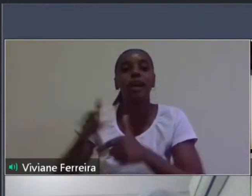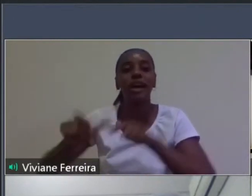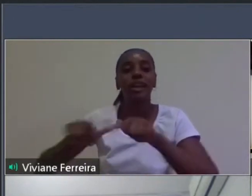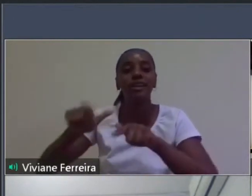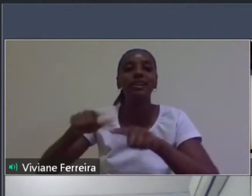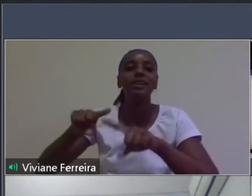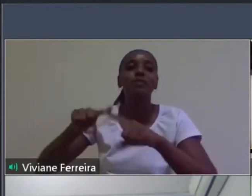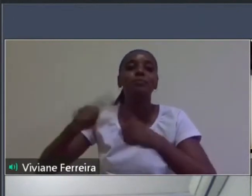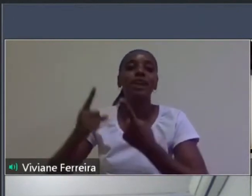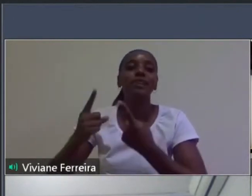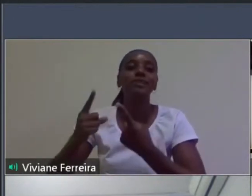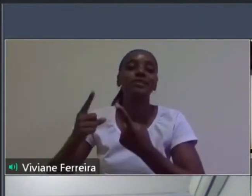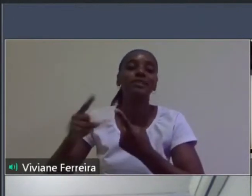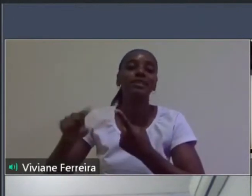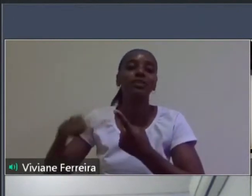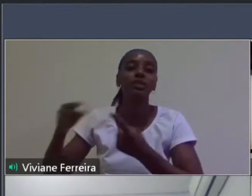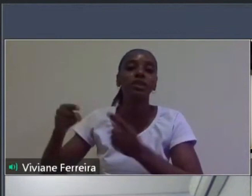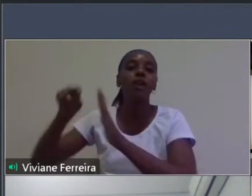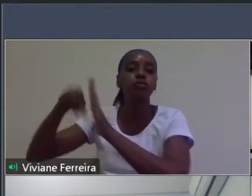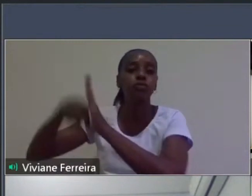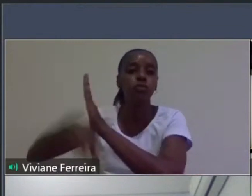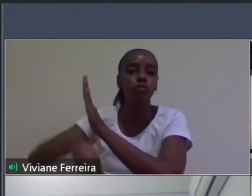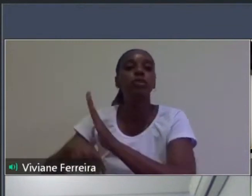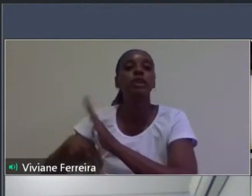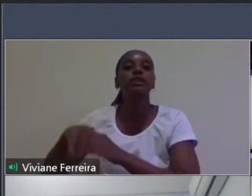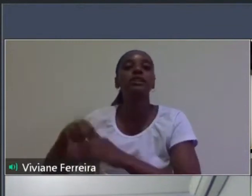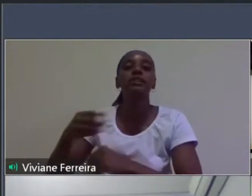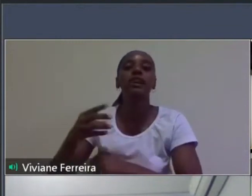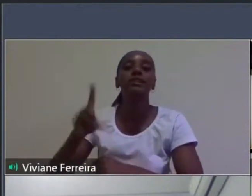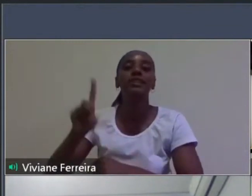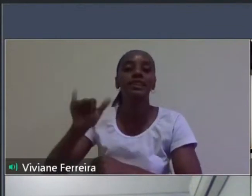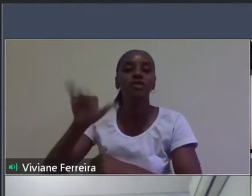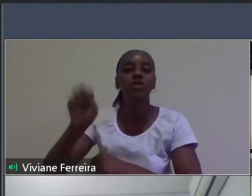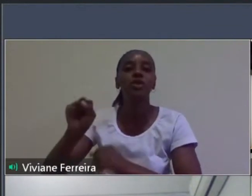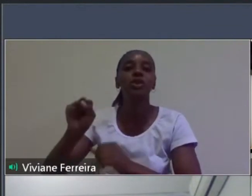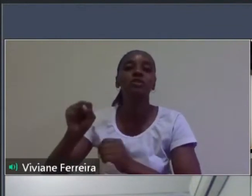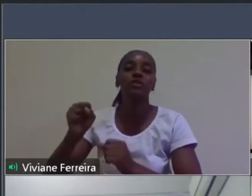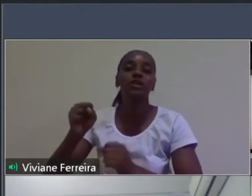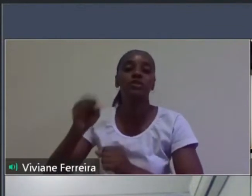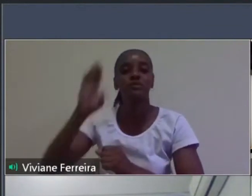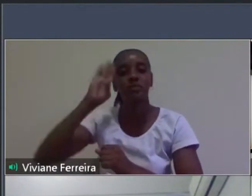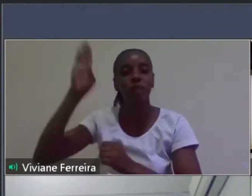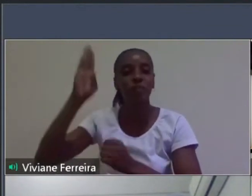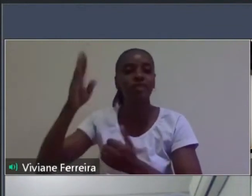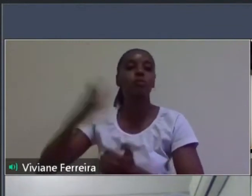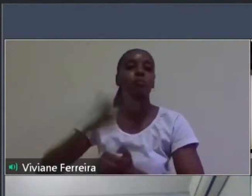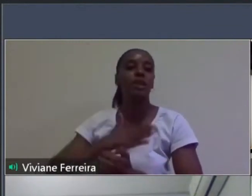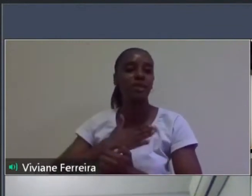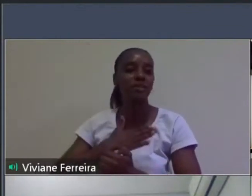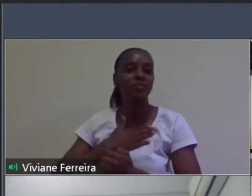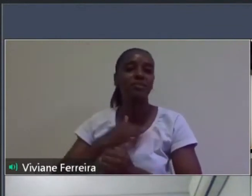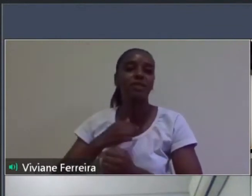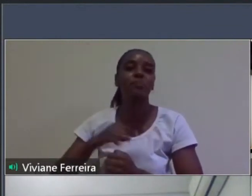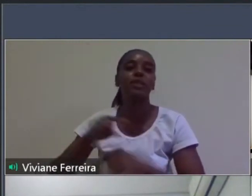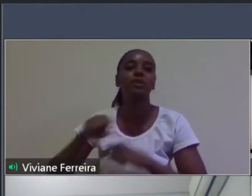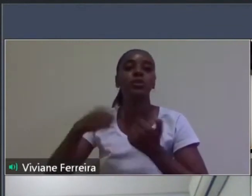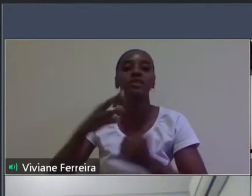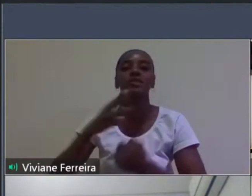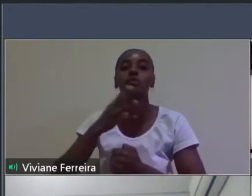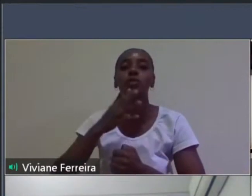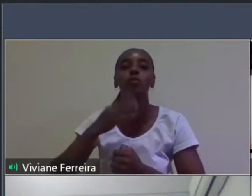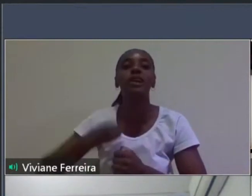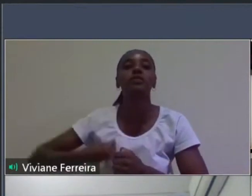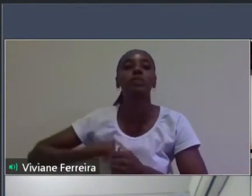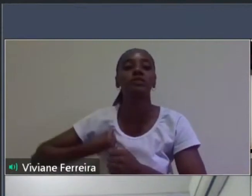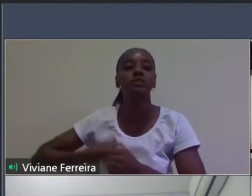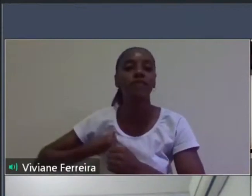paralelamente trabalha, mas não tão a fundo, né? E a Deise hoje ela foi fundamental para mim, né? Para eu